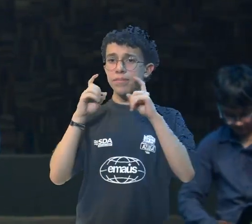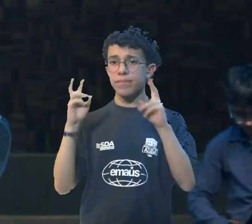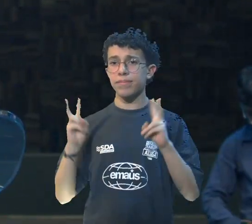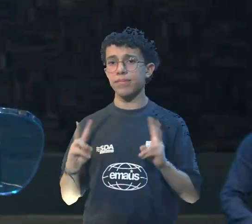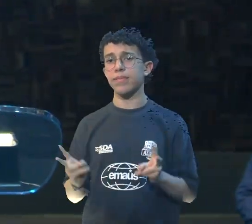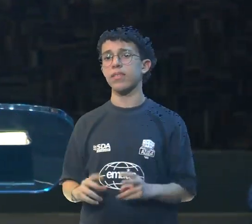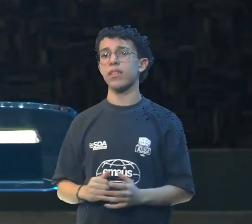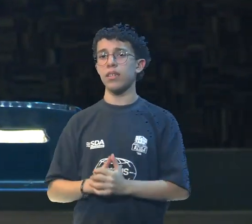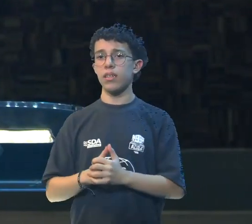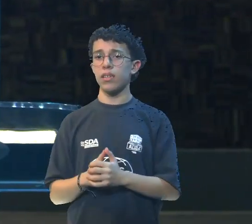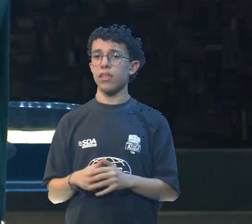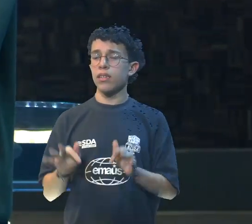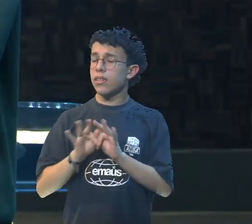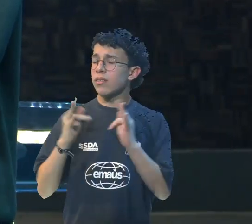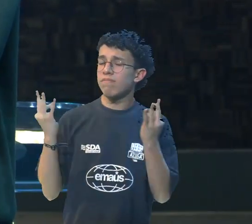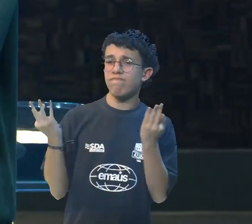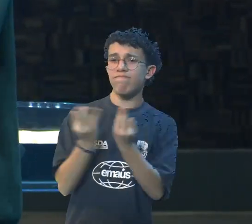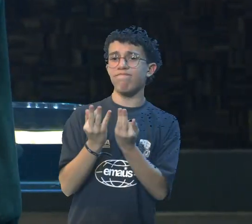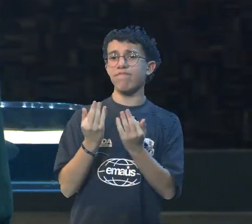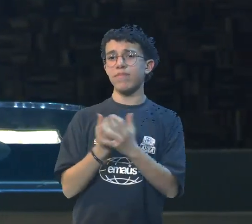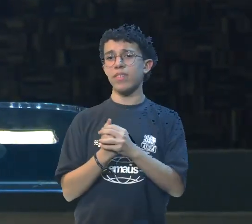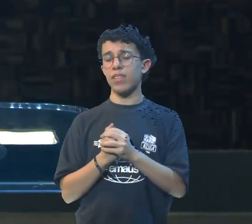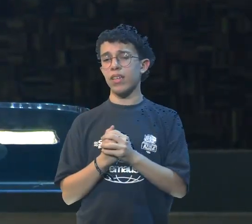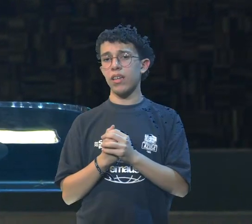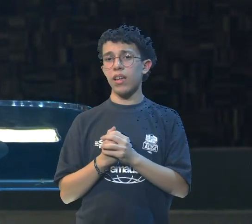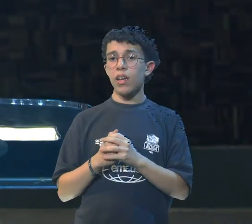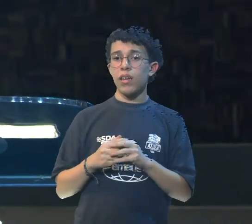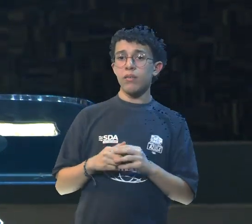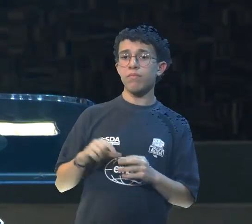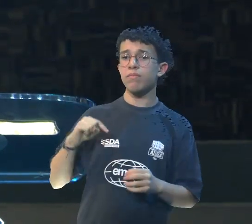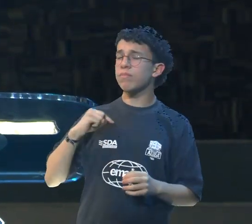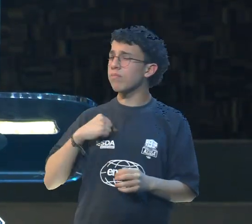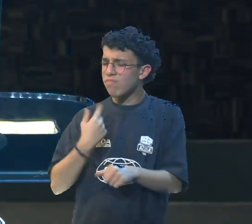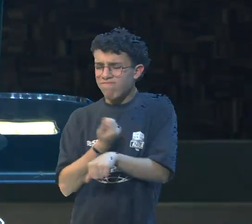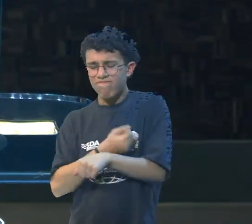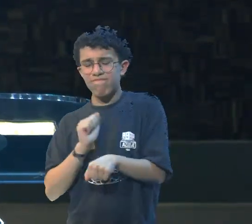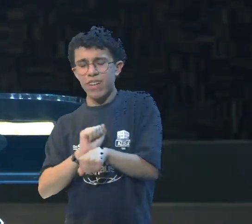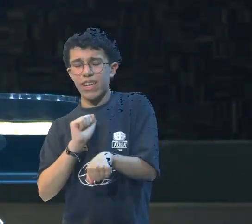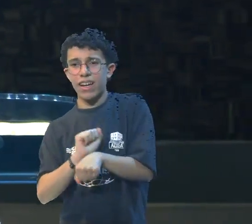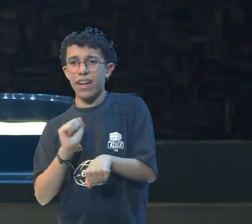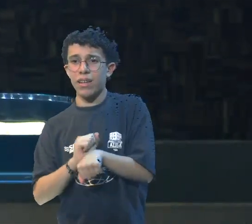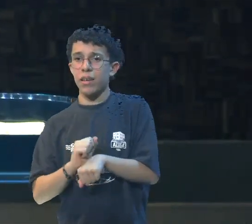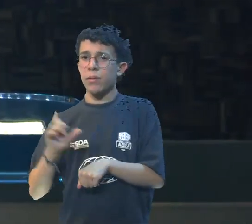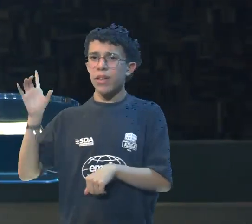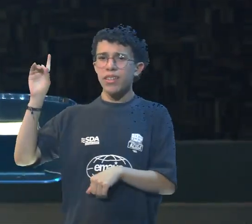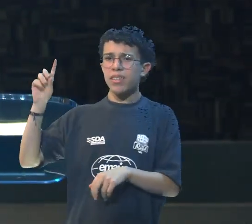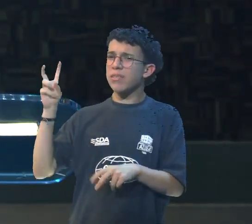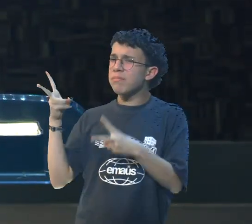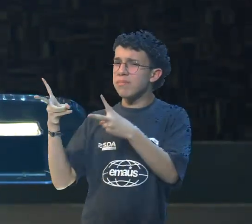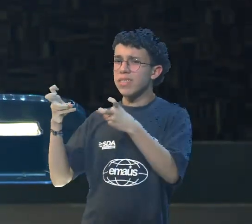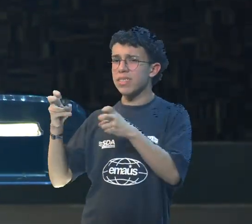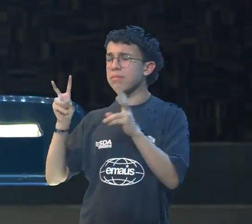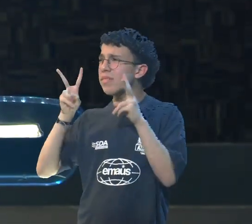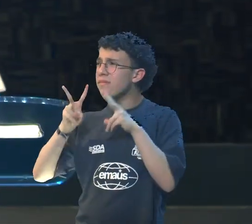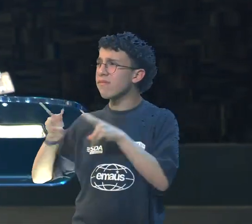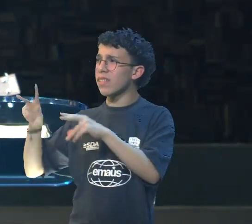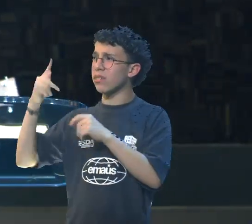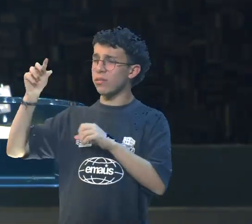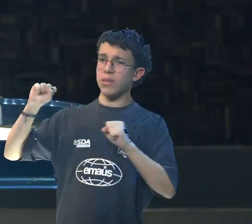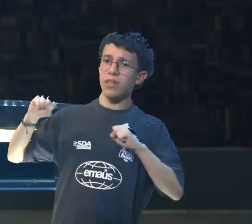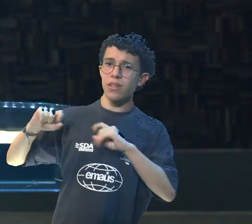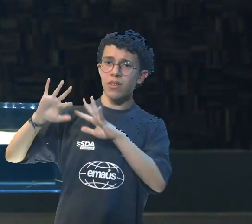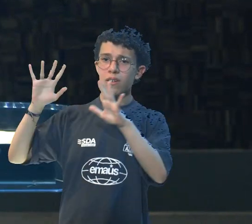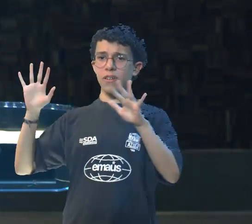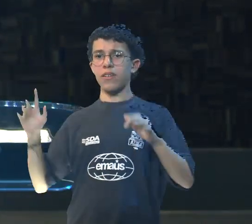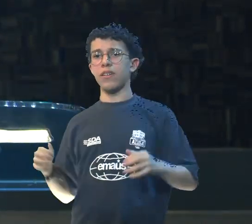tios, avós. Faz a gente parar tudo para ouvir e para ver a glória